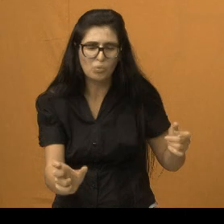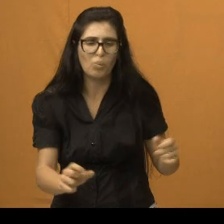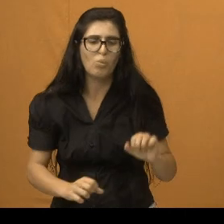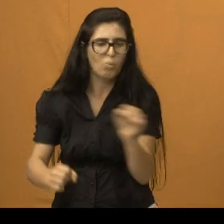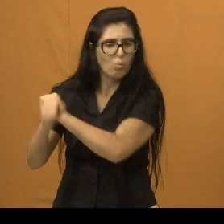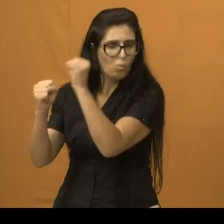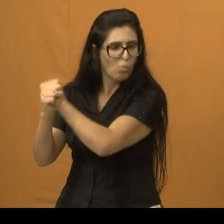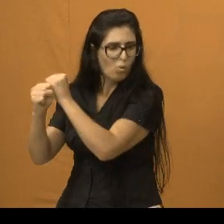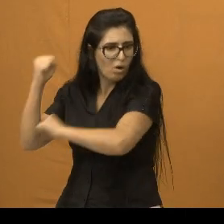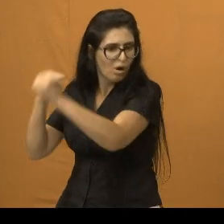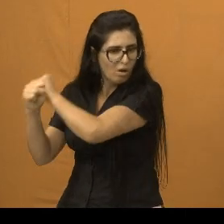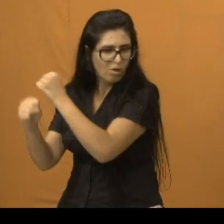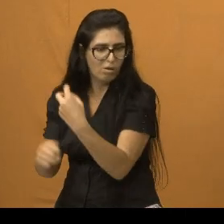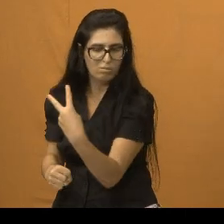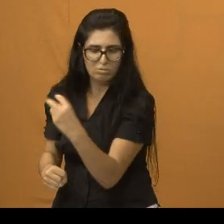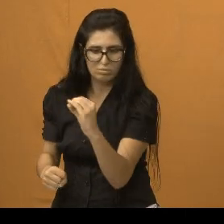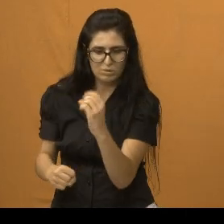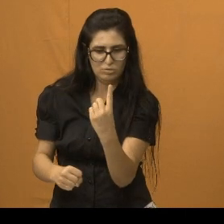2017.